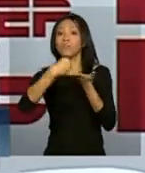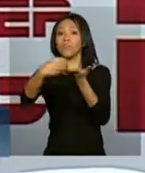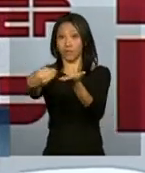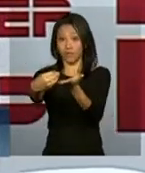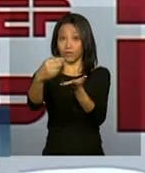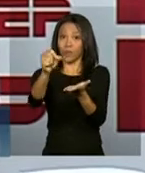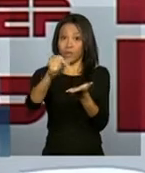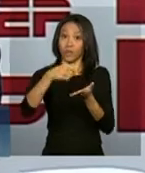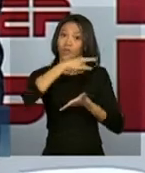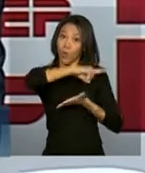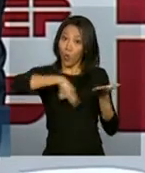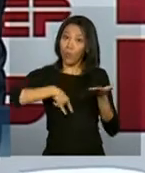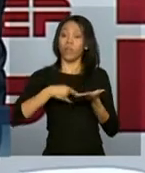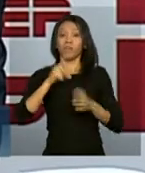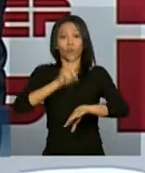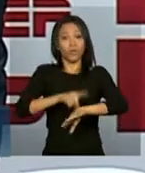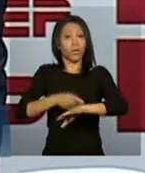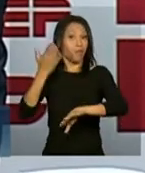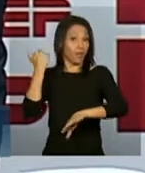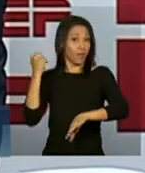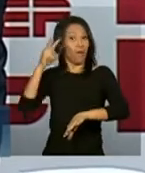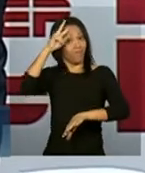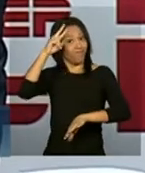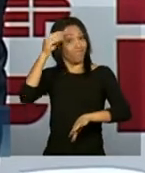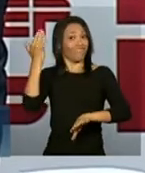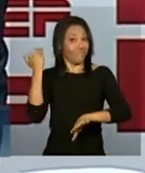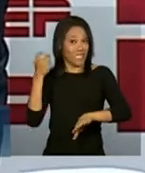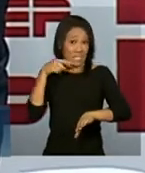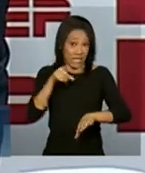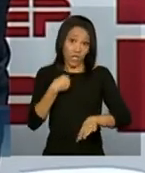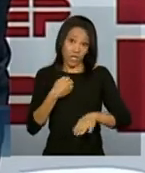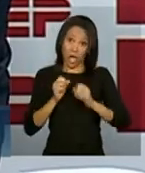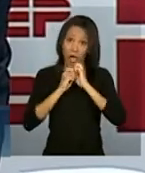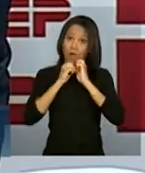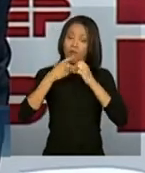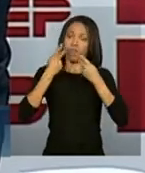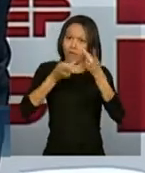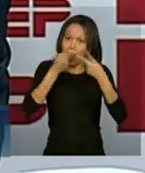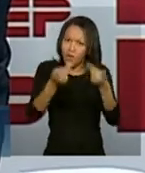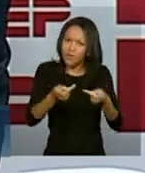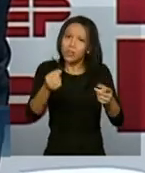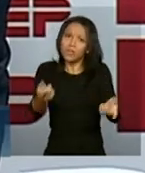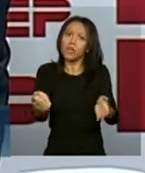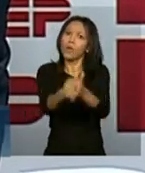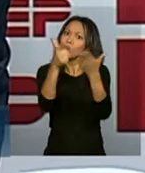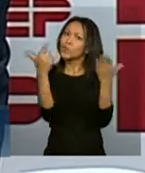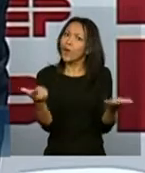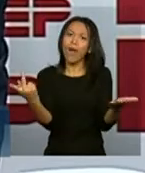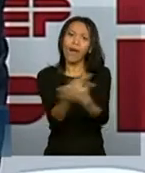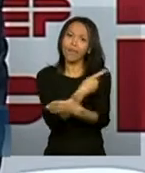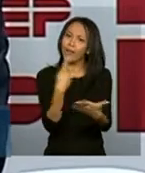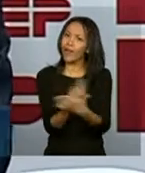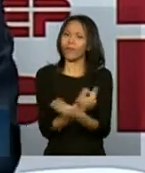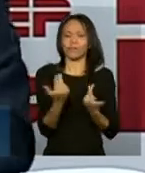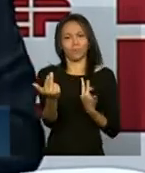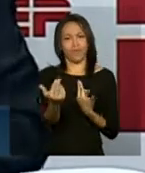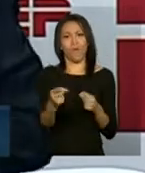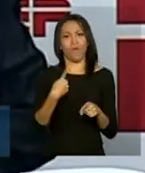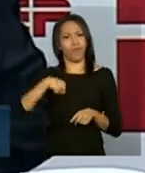da época. Portanto, a imprensa, se esse argumento vale, a imprensa brasileira estaria cometendo o mesmo deslize. No nosso